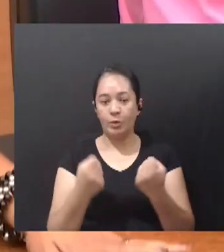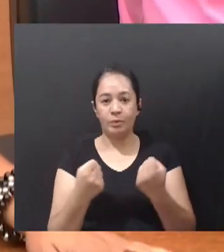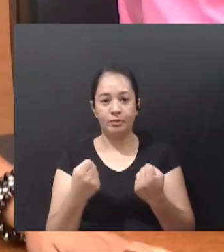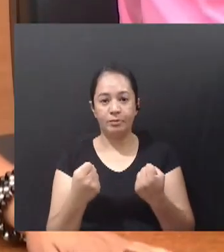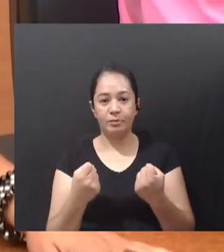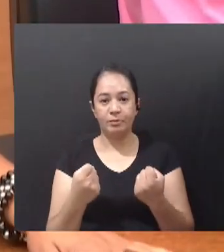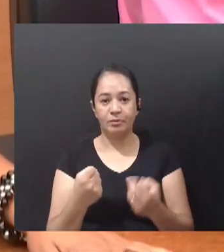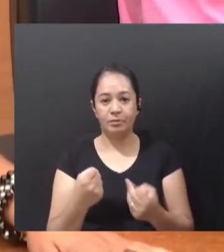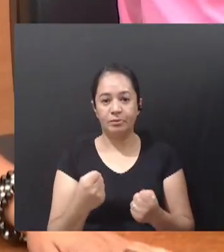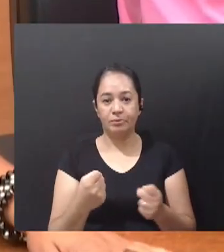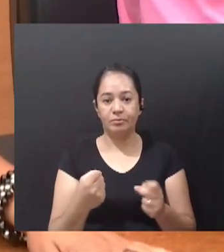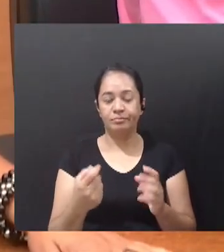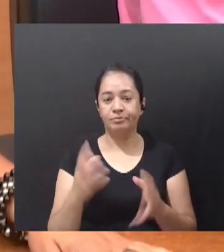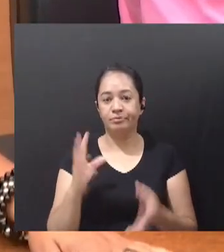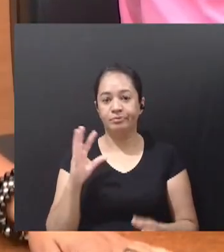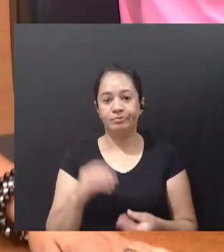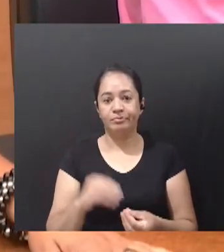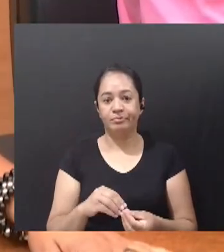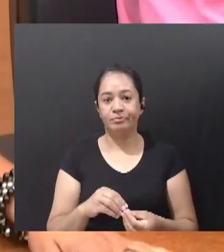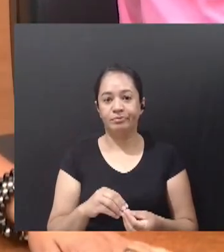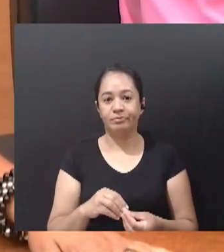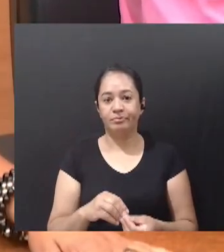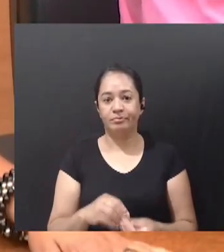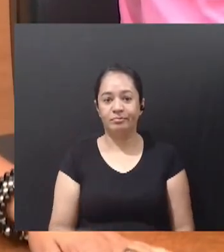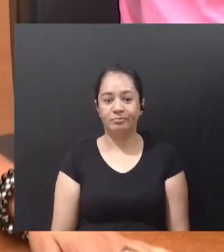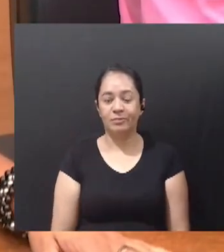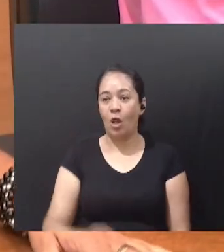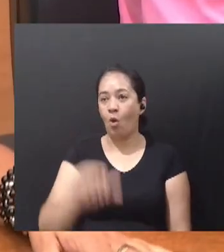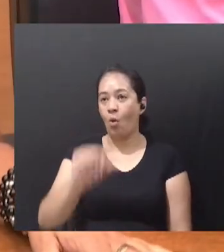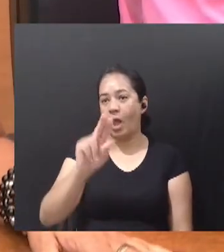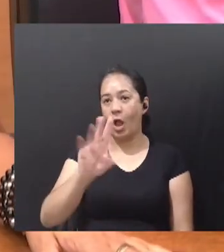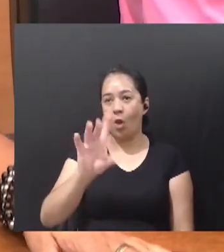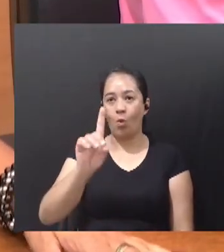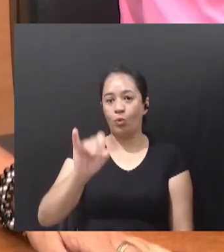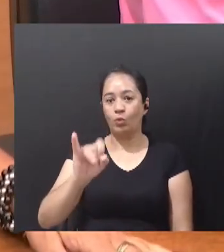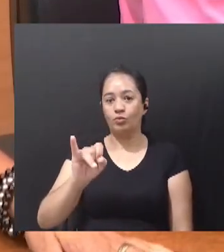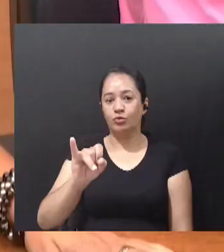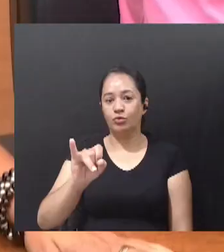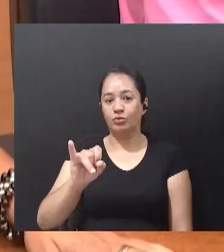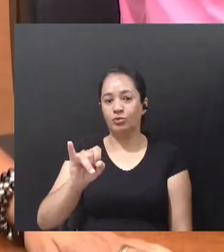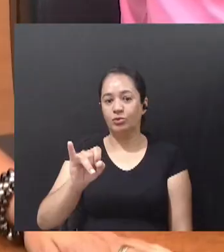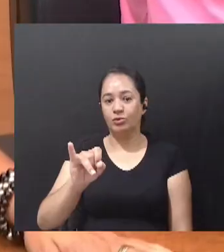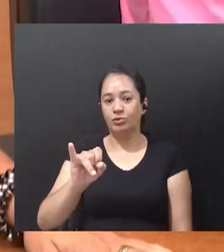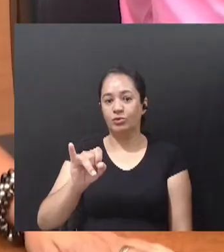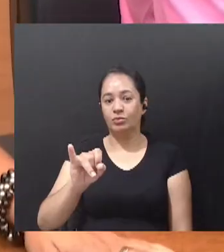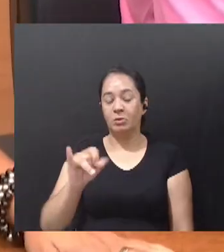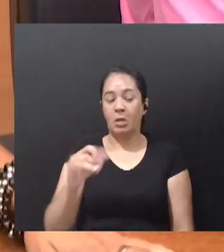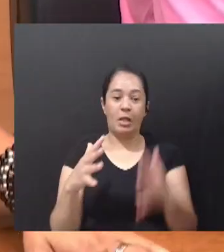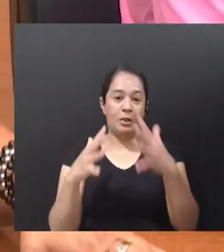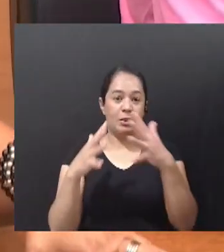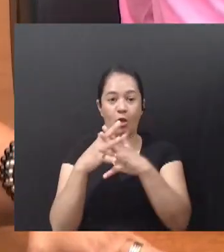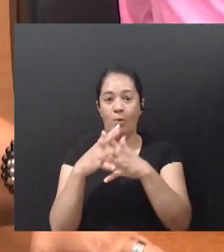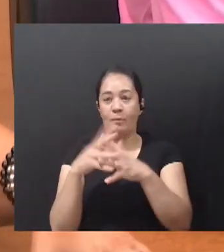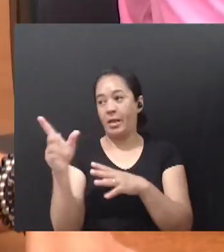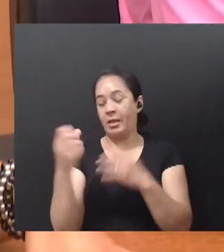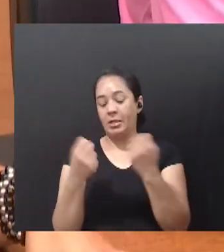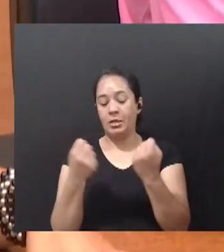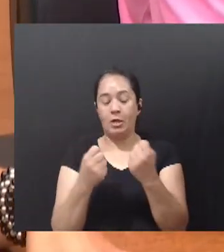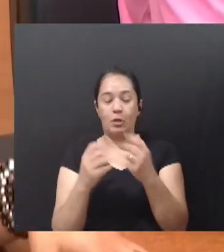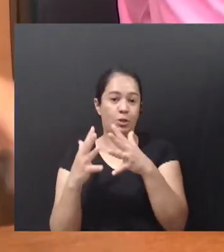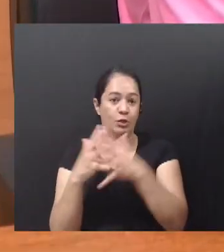Enfim. Era um Audi. Era um Audi? Não, era um Audi? Bom, a Cibele sabe porque Cibele tem